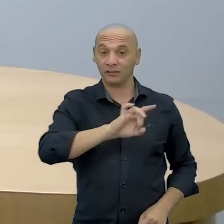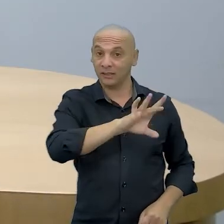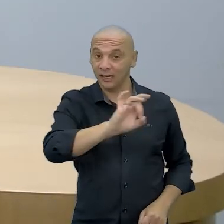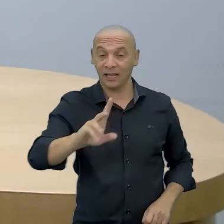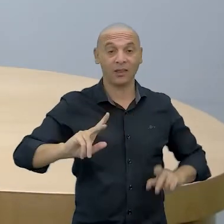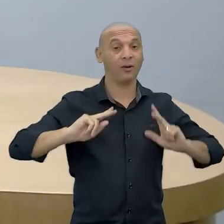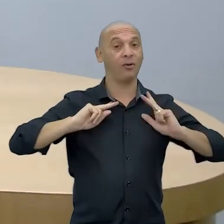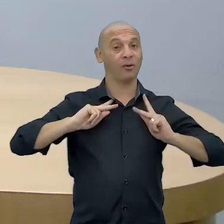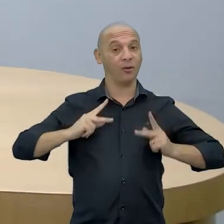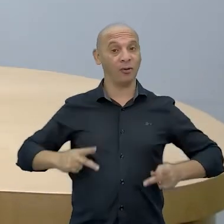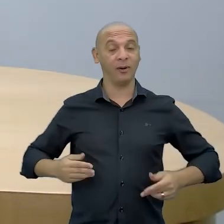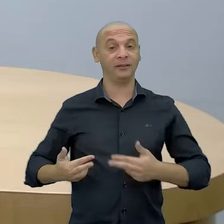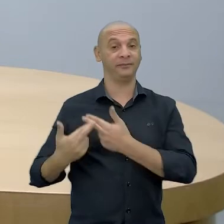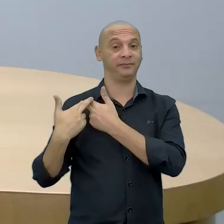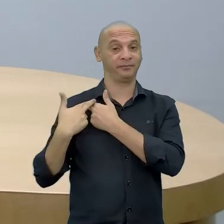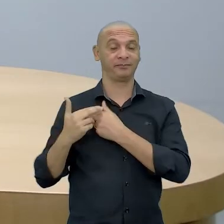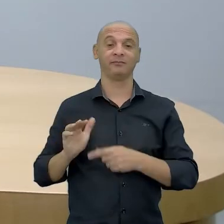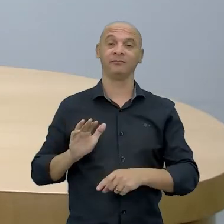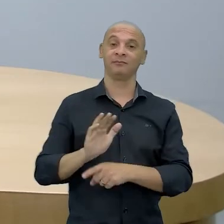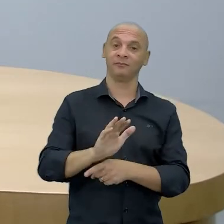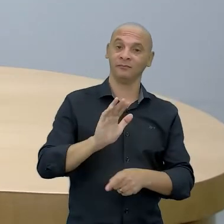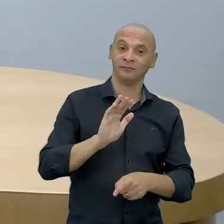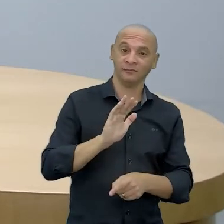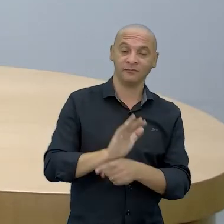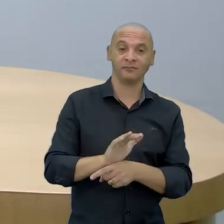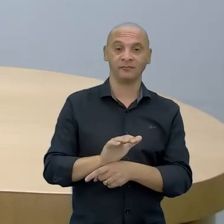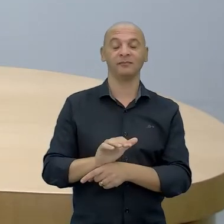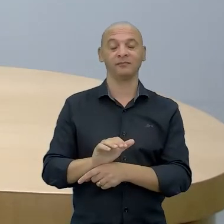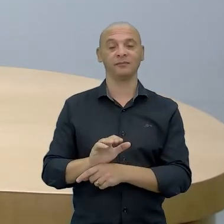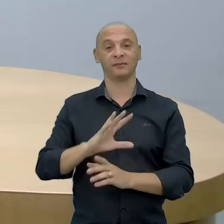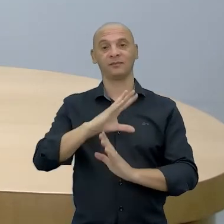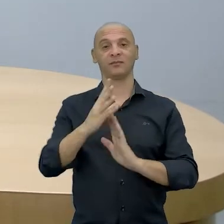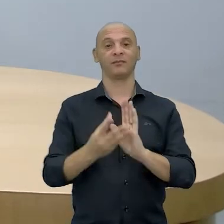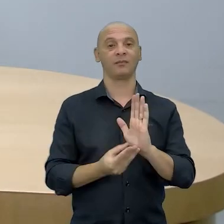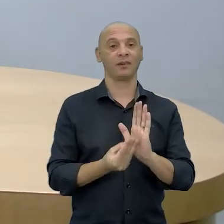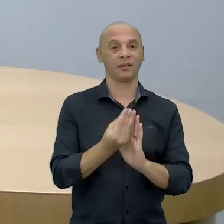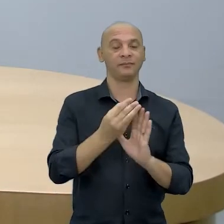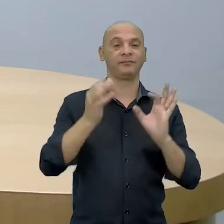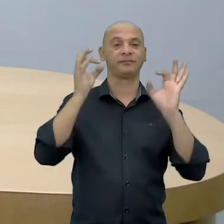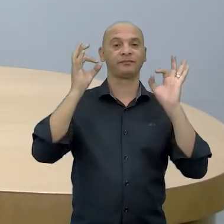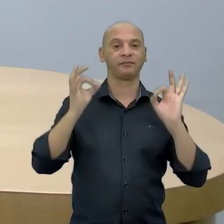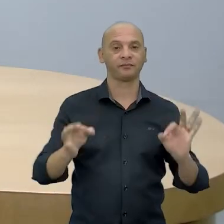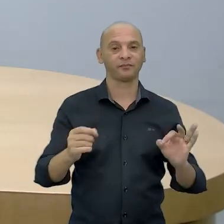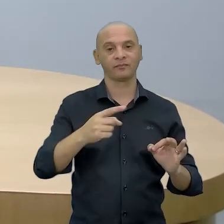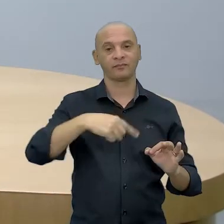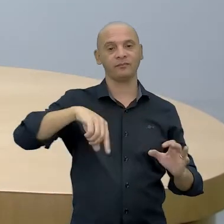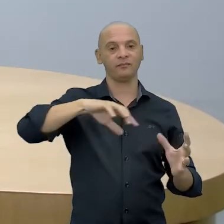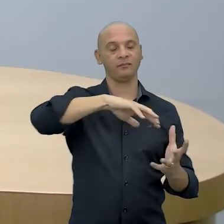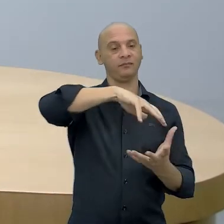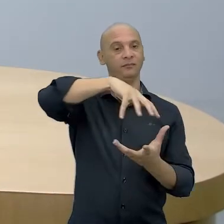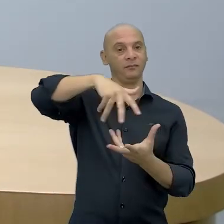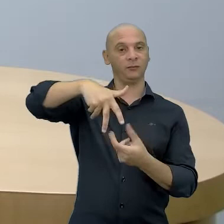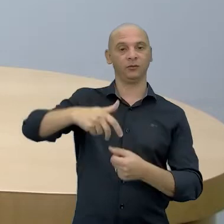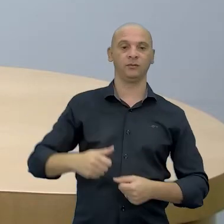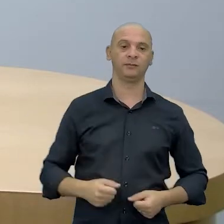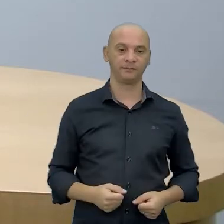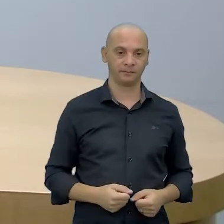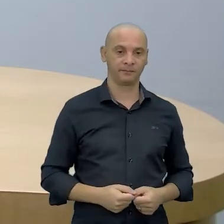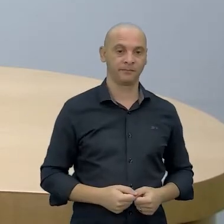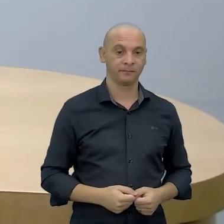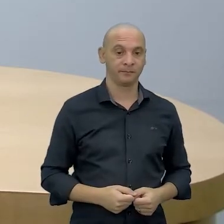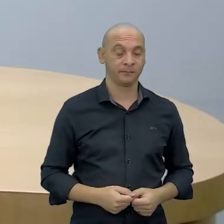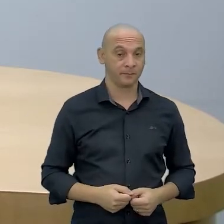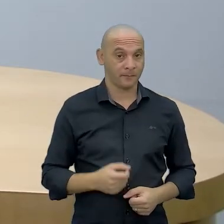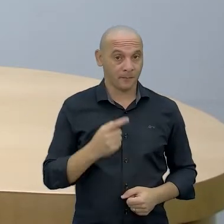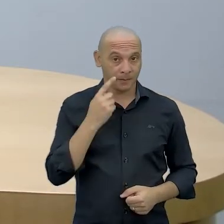ser humano, acaba multiplicando e transformando aí numa sustentabilidade ideal para o nosso planeta, tá certo? Vamos lá que